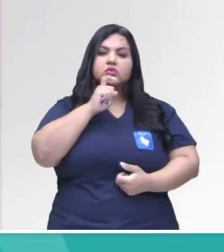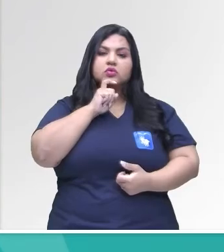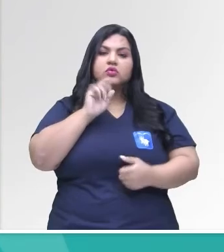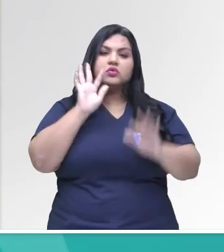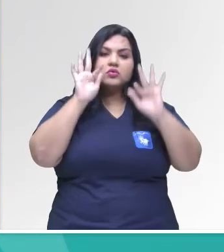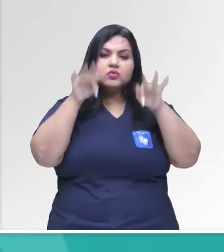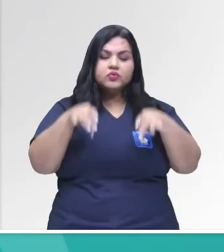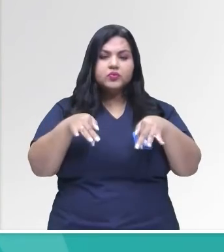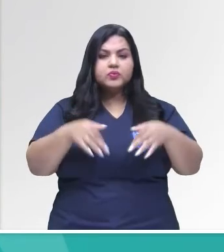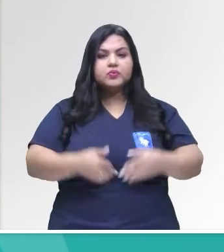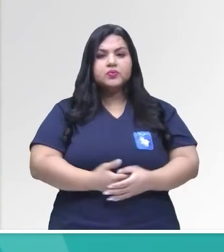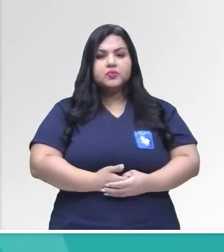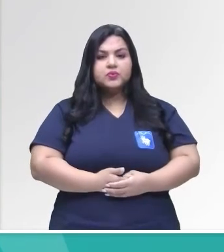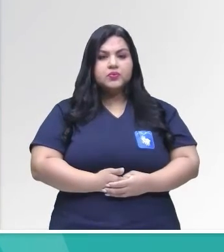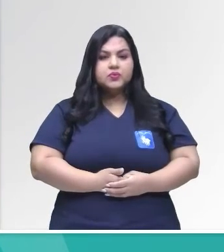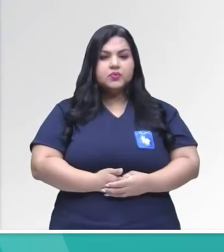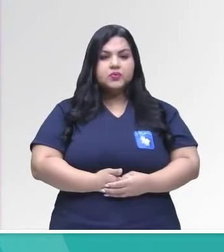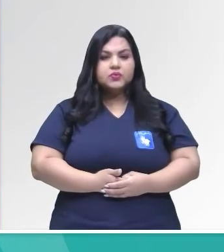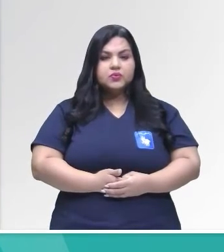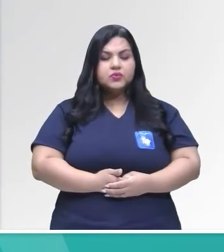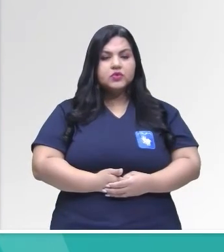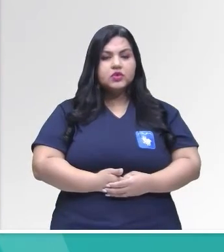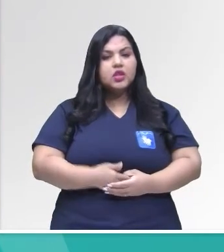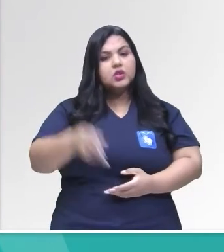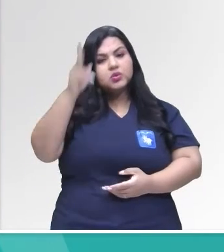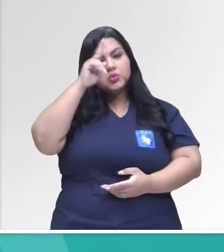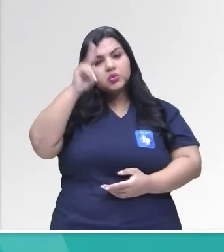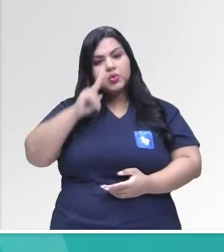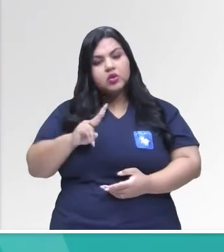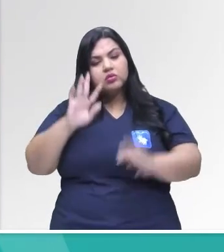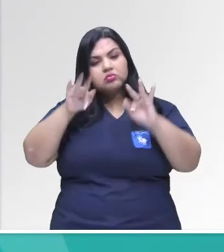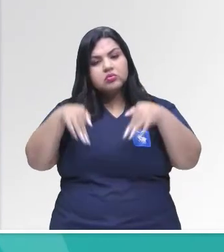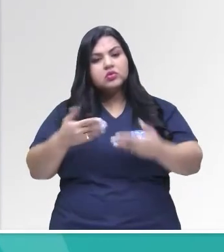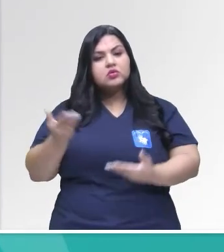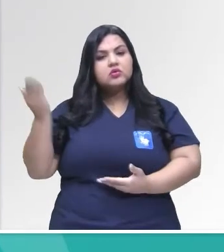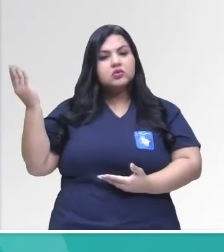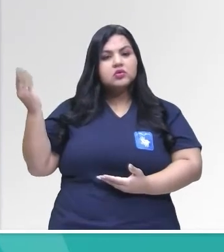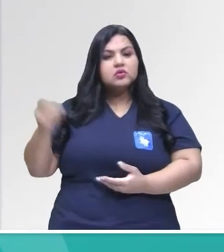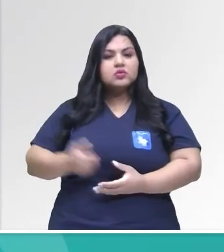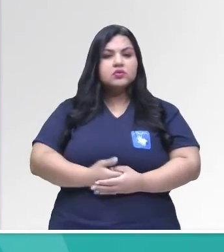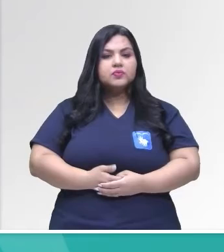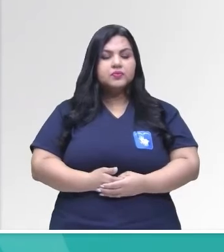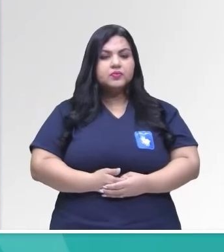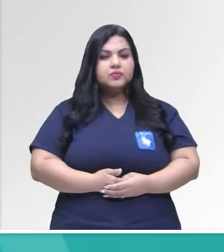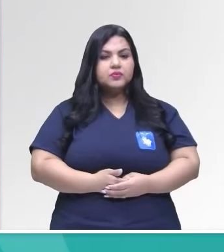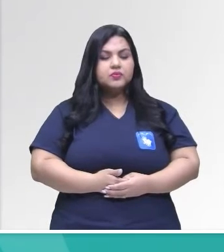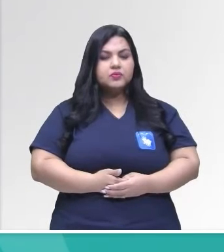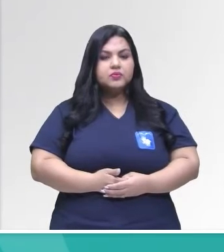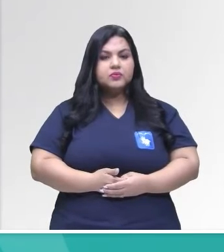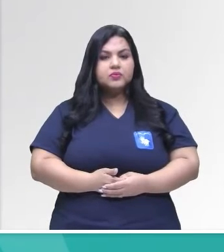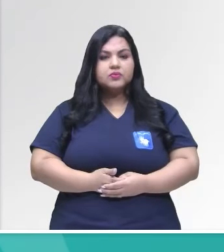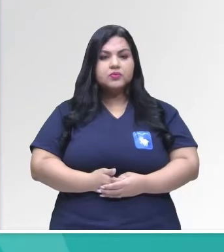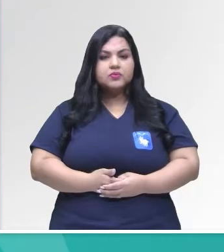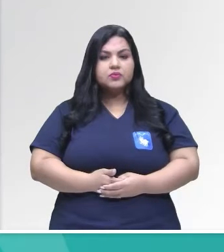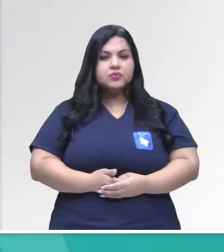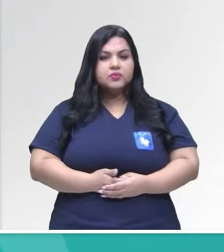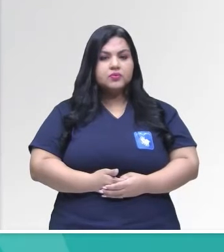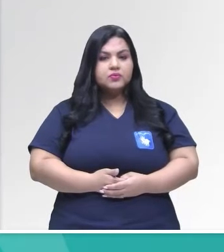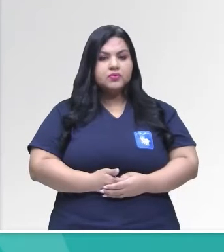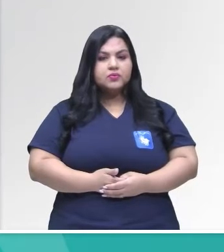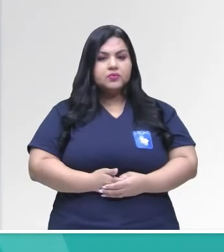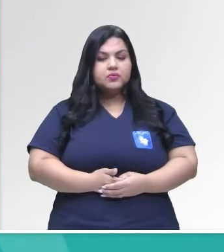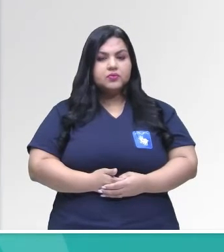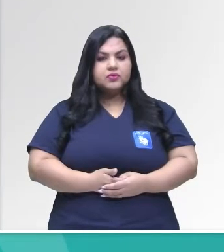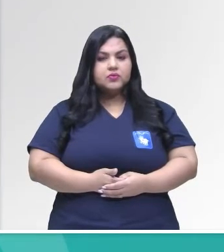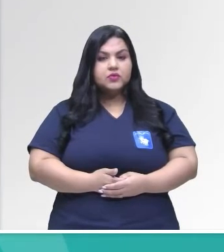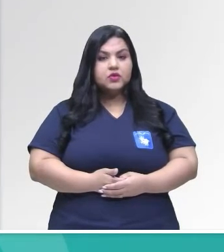finalizando aqui a história, vejam então, 18 years later, vocês